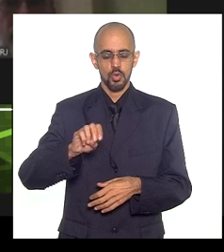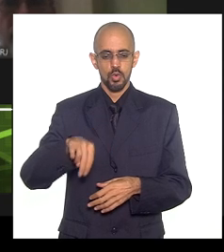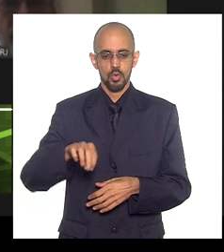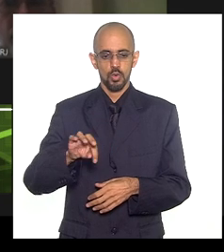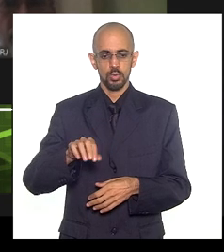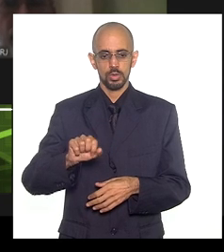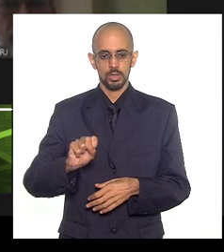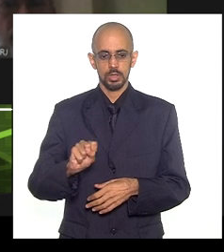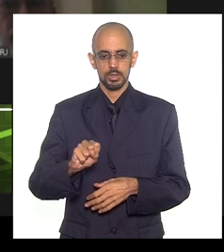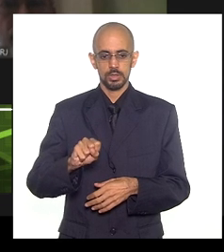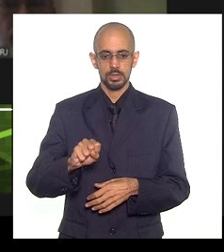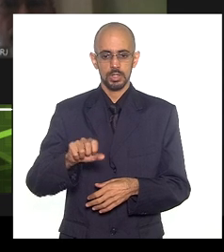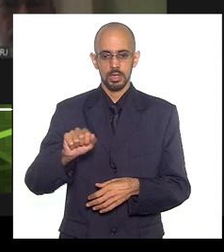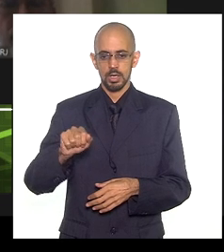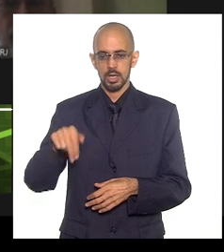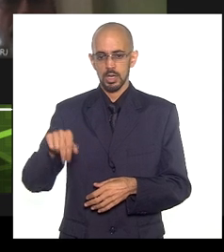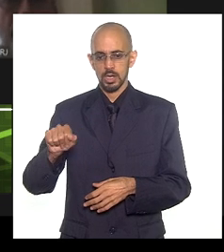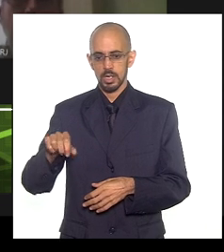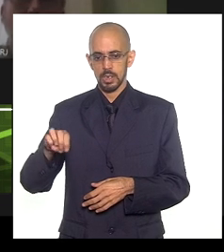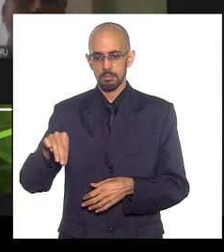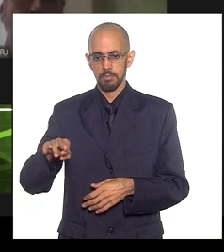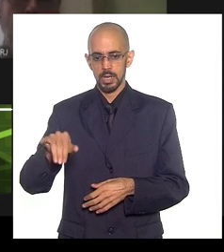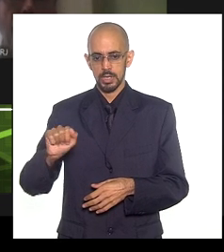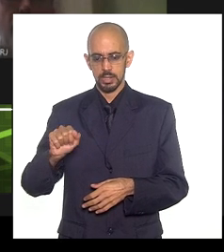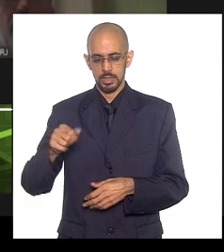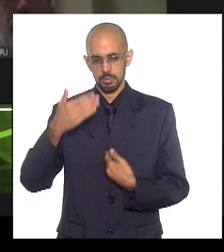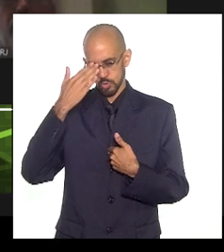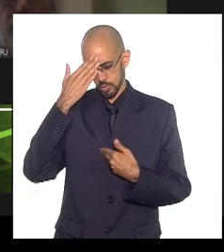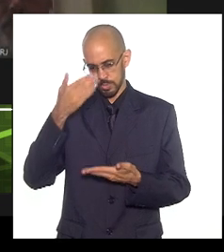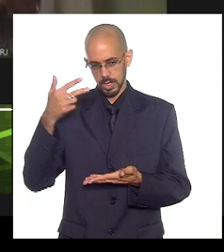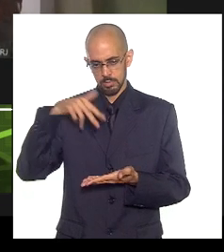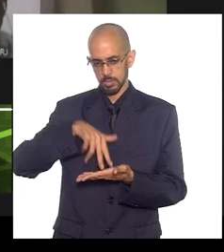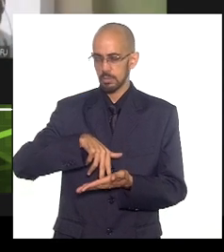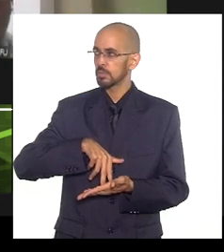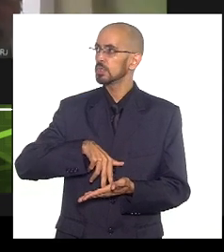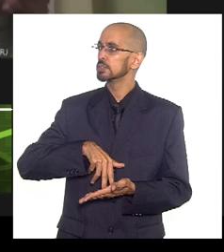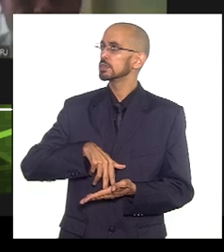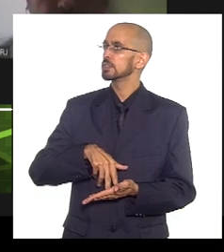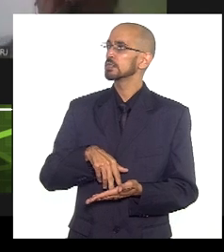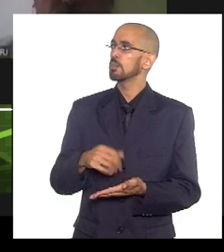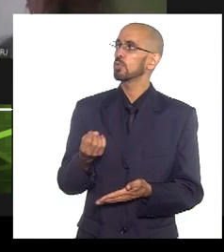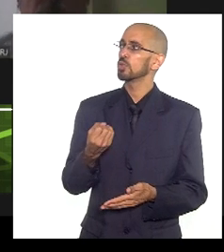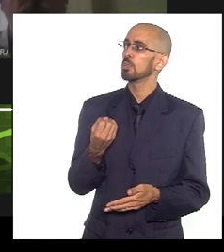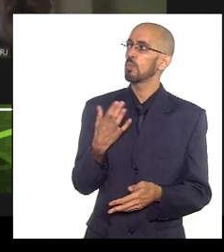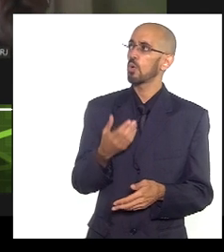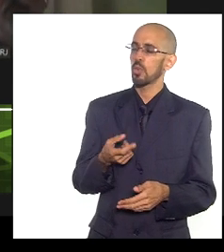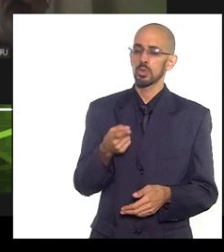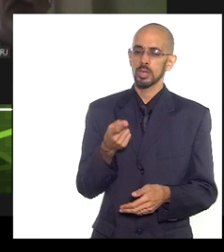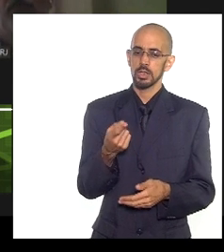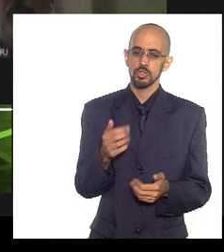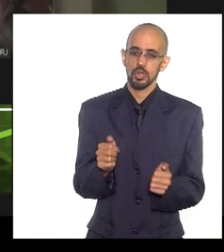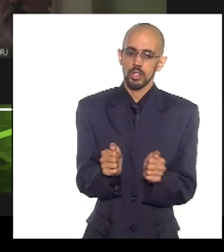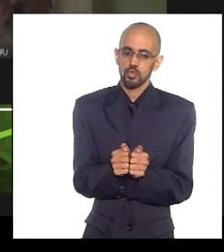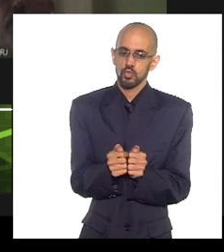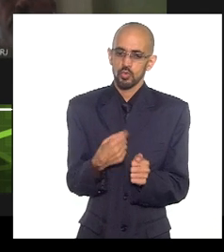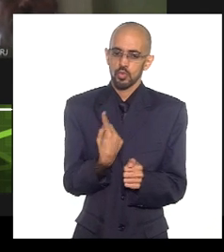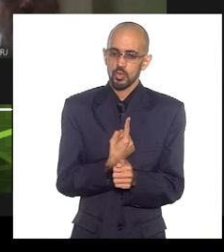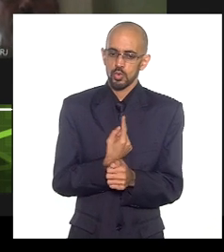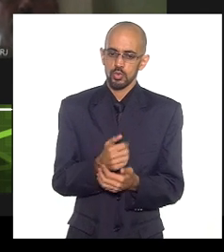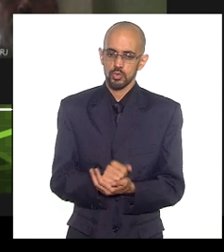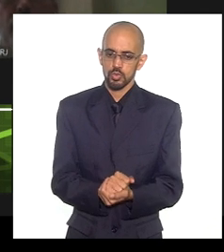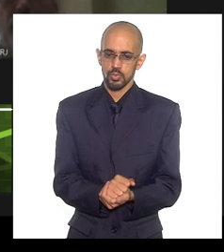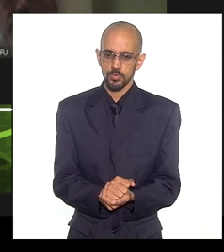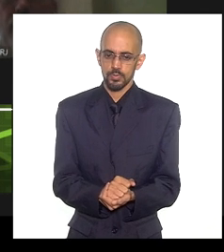Furbino obrigado pela presença sempre bom ter aqui o Tribunal de Contas junto conosco Oi